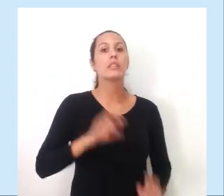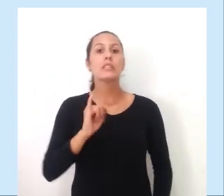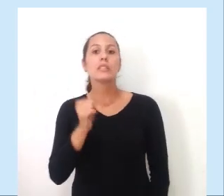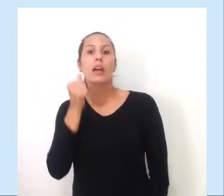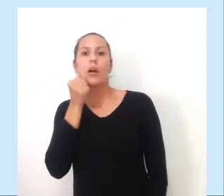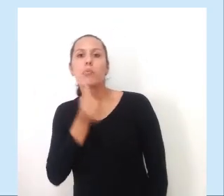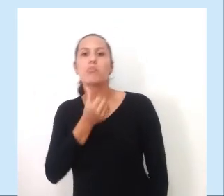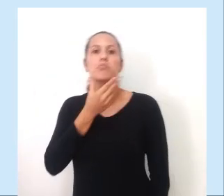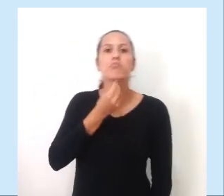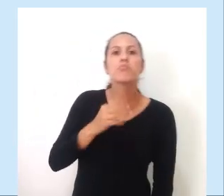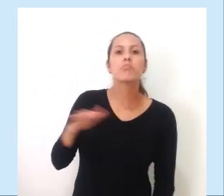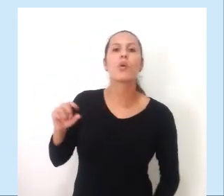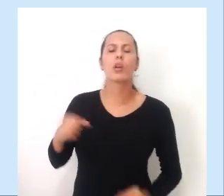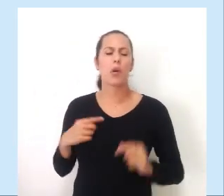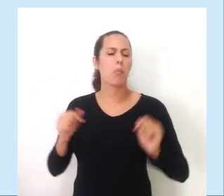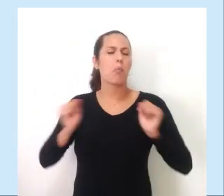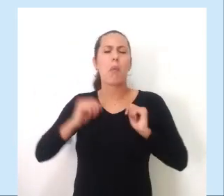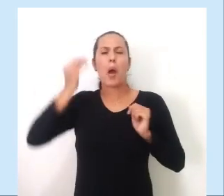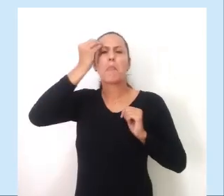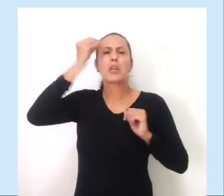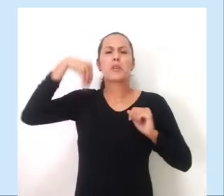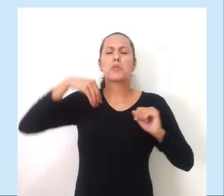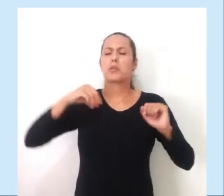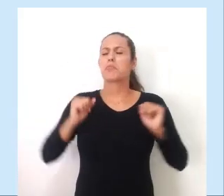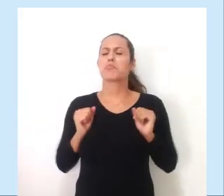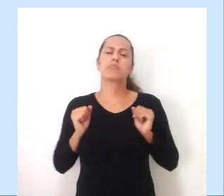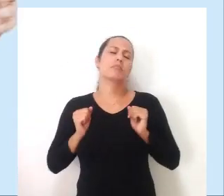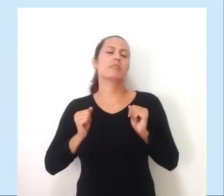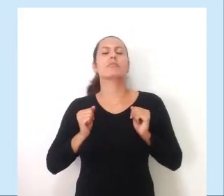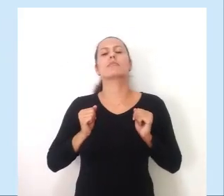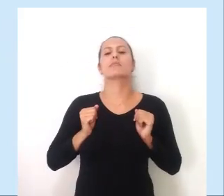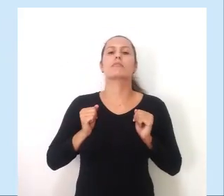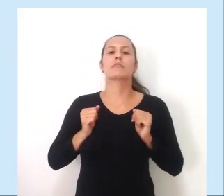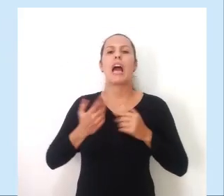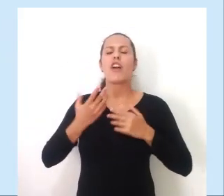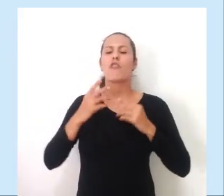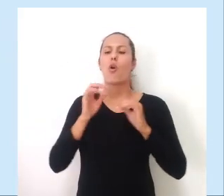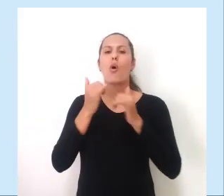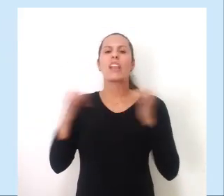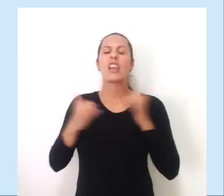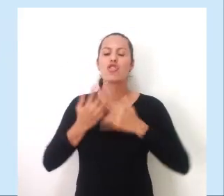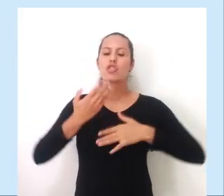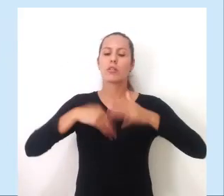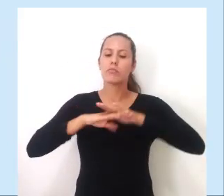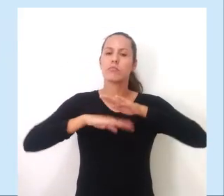menino, um garoto, um adolescente preguiçoso. Aí eu vou ficar armazenando,